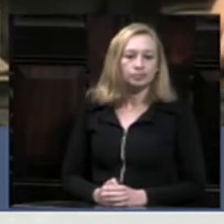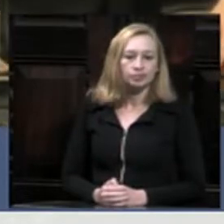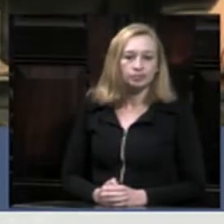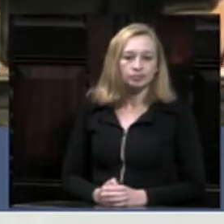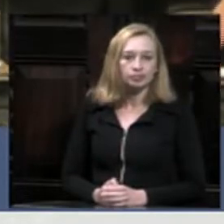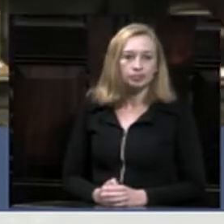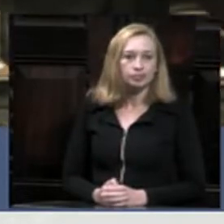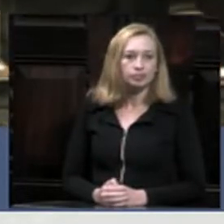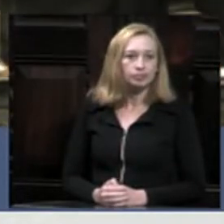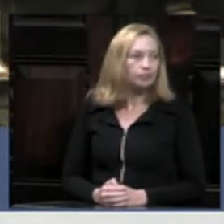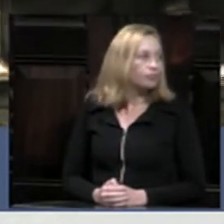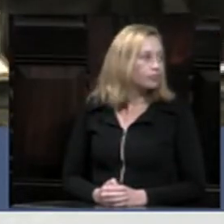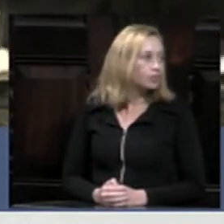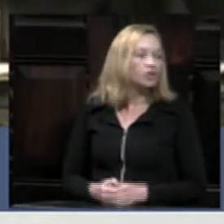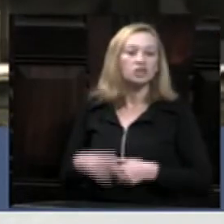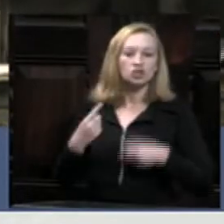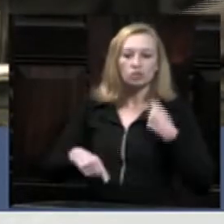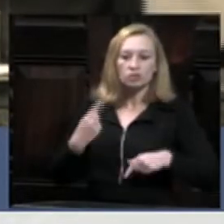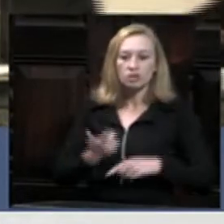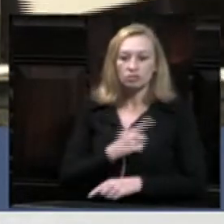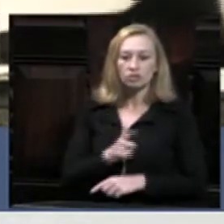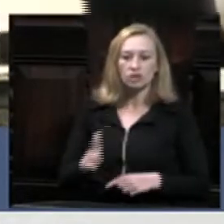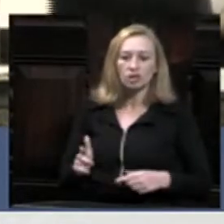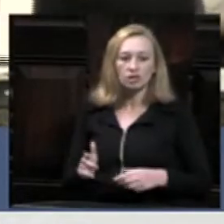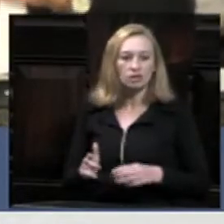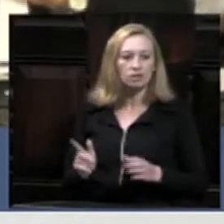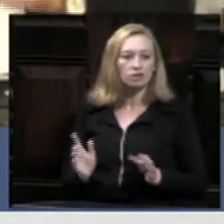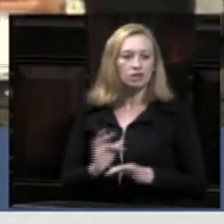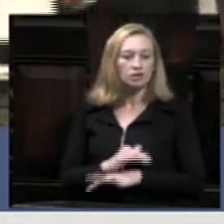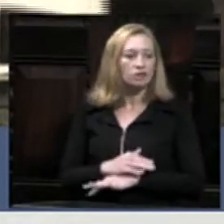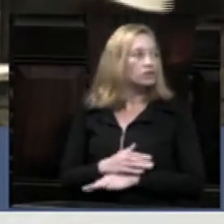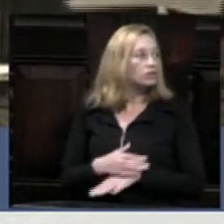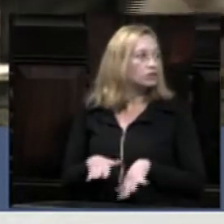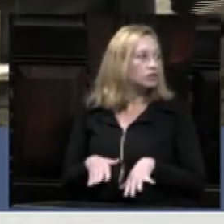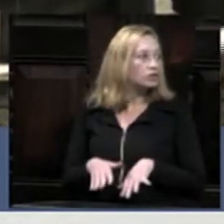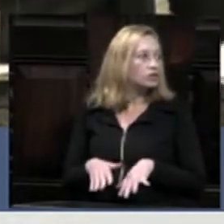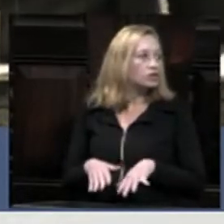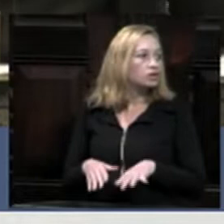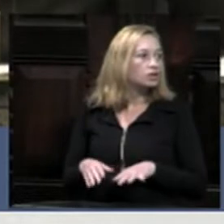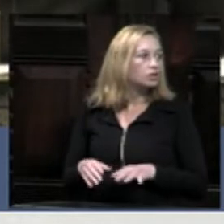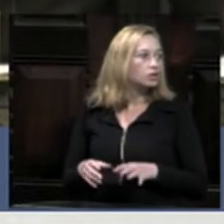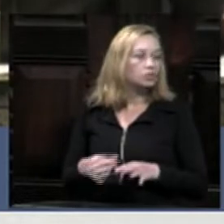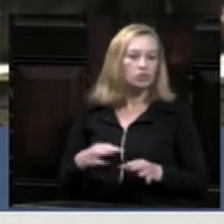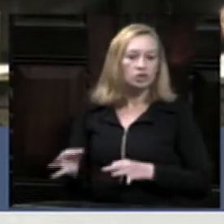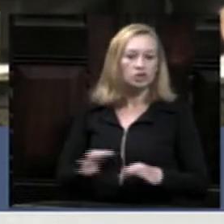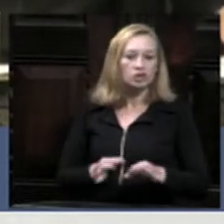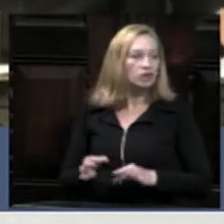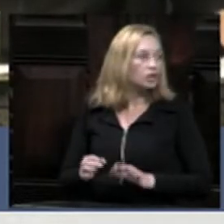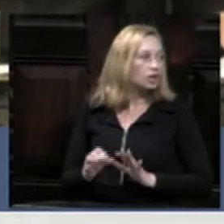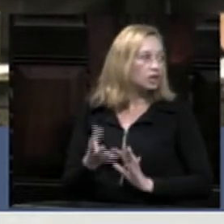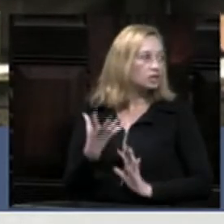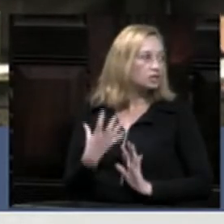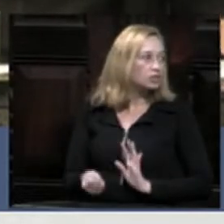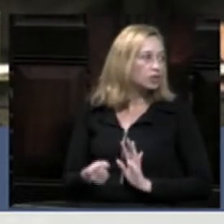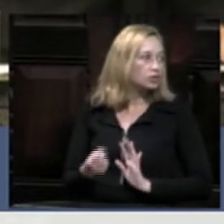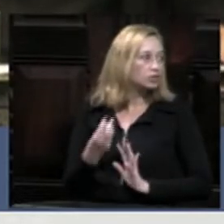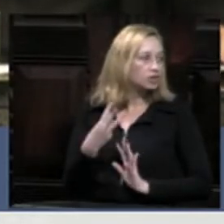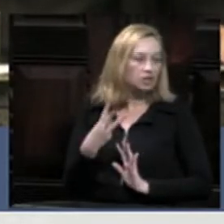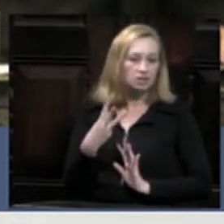Com os pareceres emitidos em discussão, não havendo que queira discutir, encerrada a discussão, o projeto recebeu. Presidente. Três ou seis,